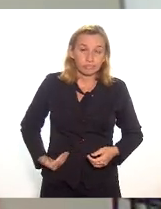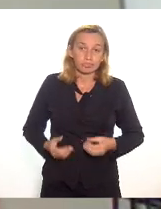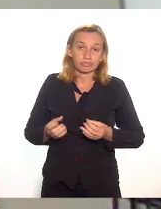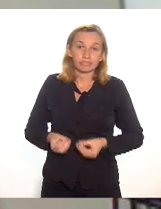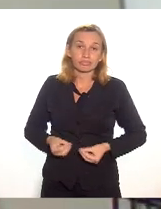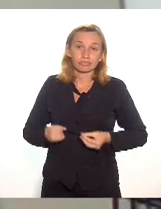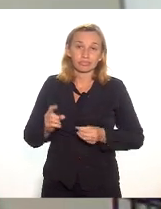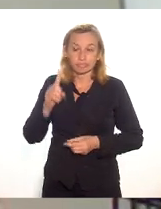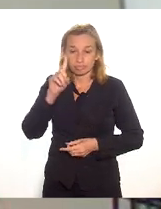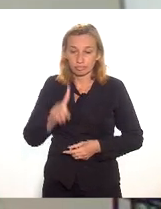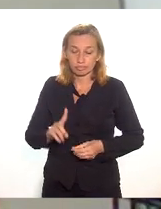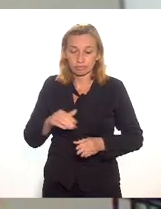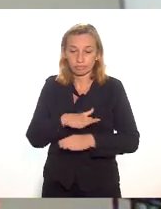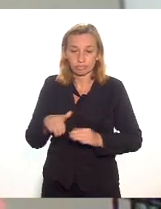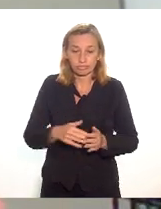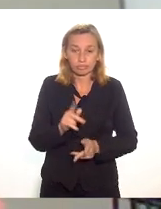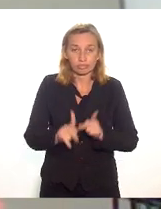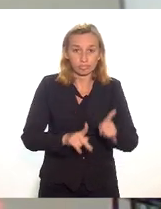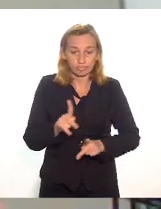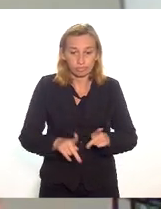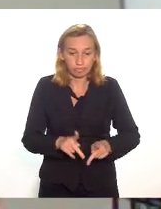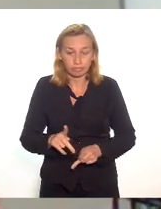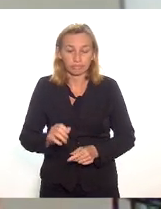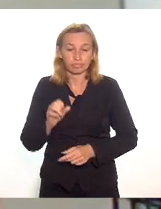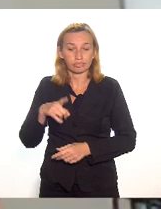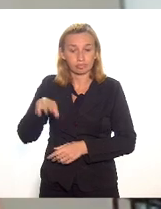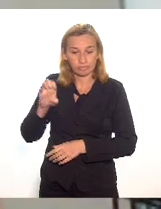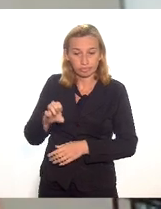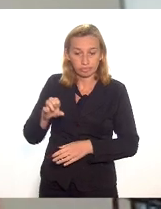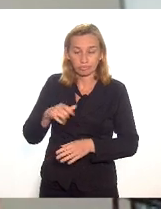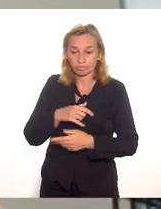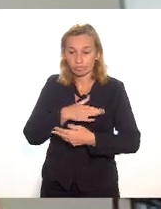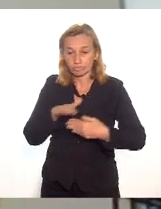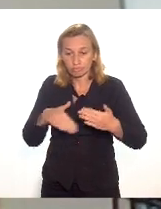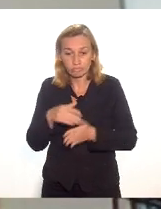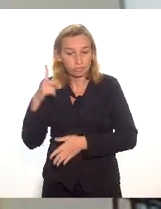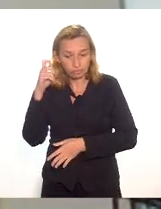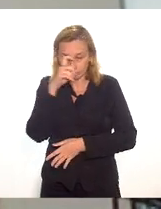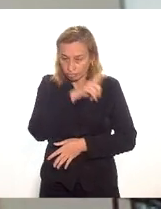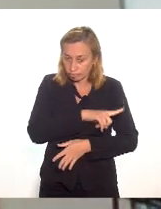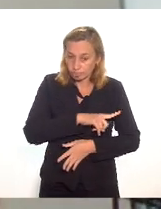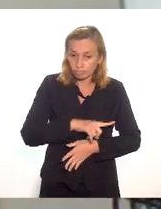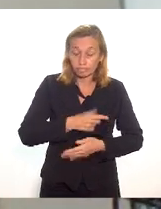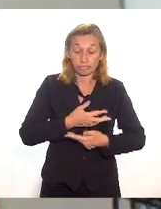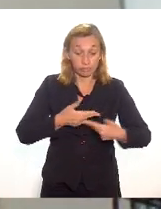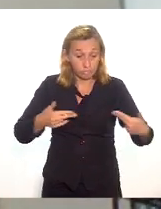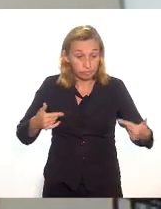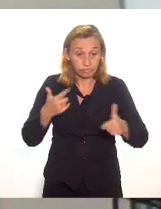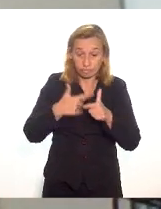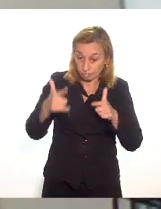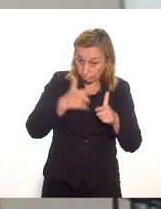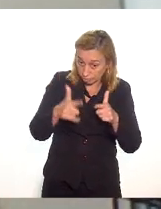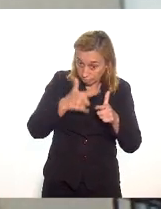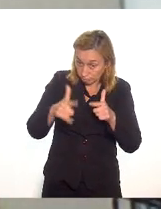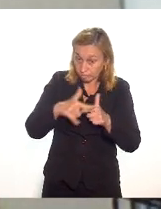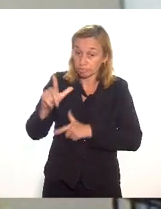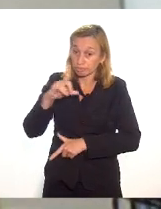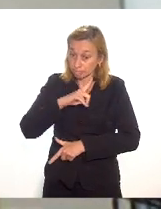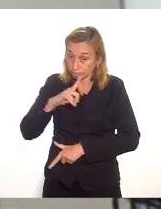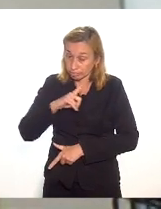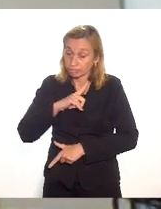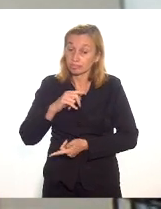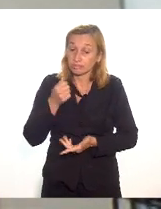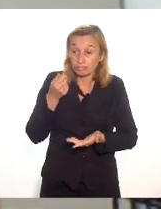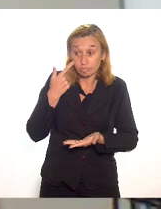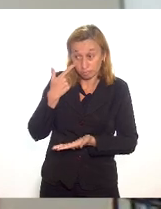a população. A SEDAI, com todas as dificuldades que enfrenta, e são muitas, muitos problemas que a gente ataca, que a gente cobra